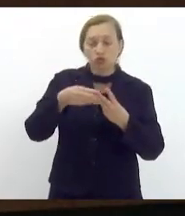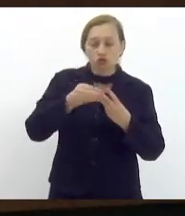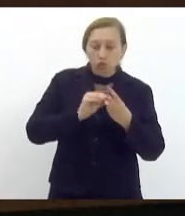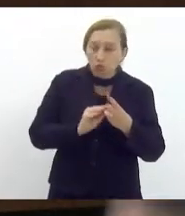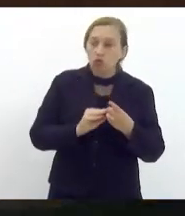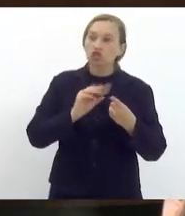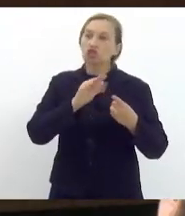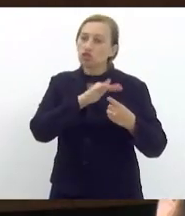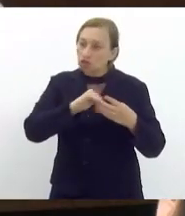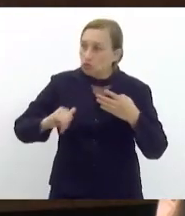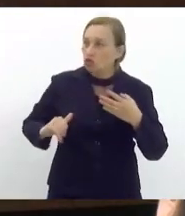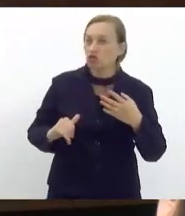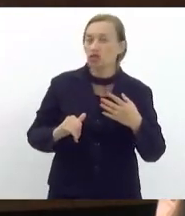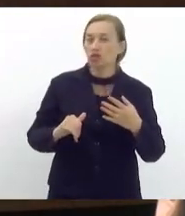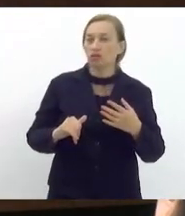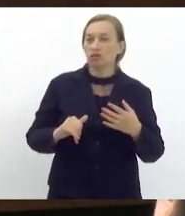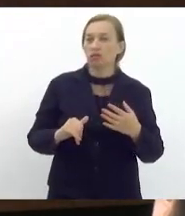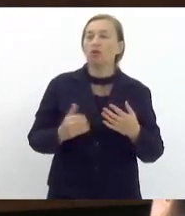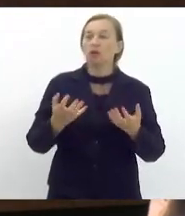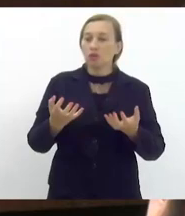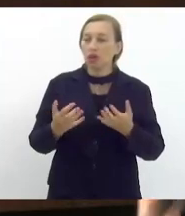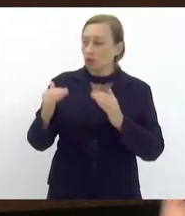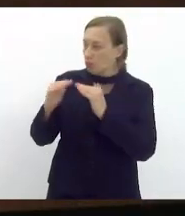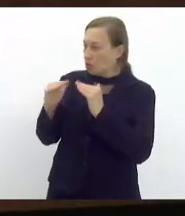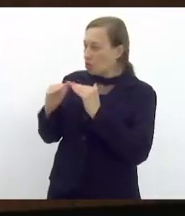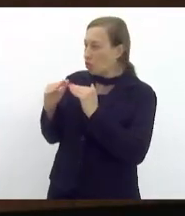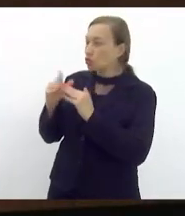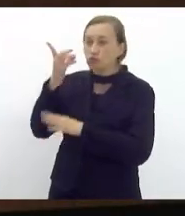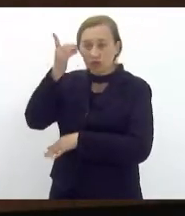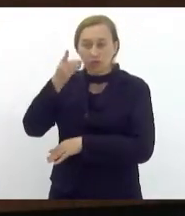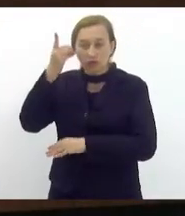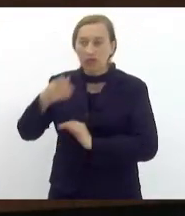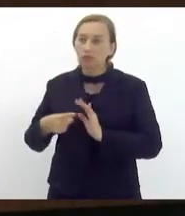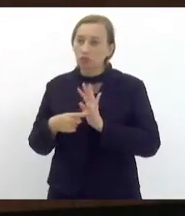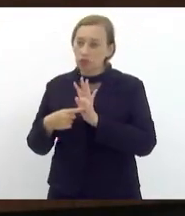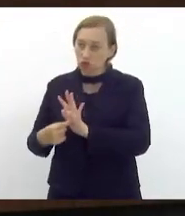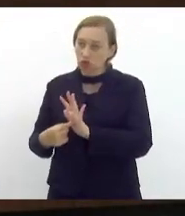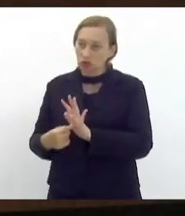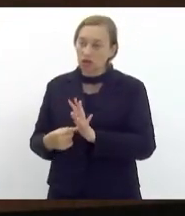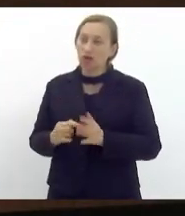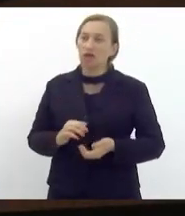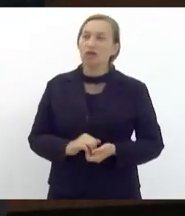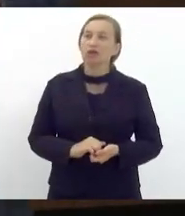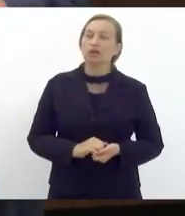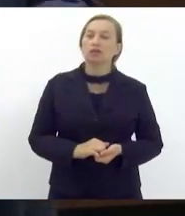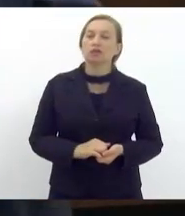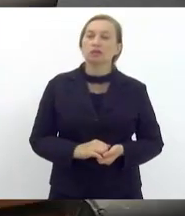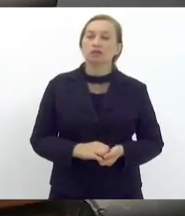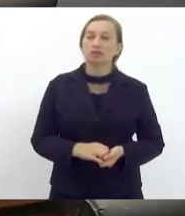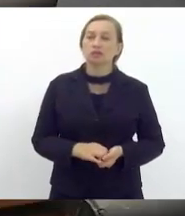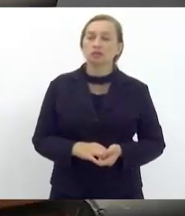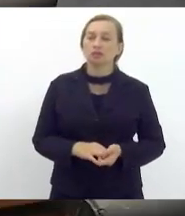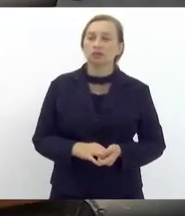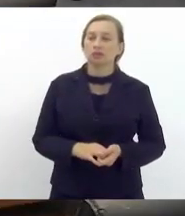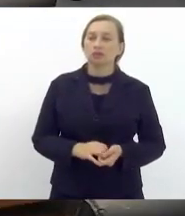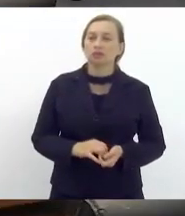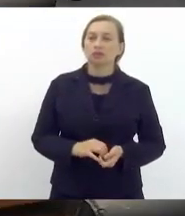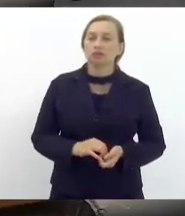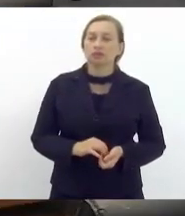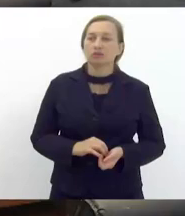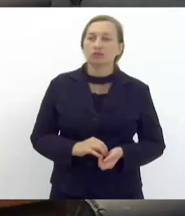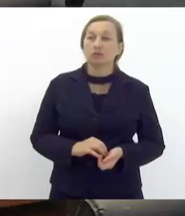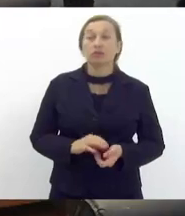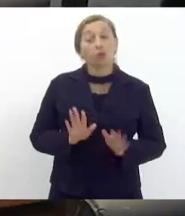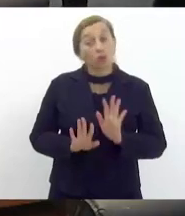com o deputado que eu quero isso e vou mostrar agora o que a gente precisa